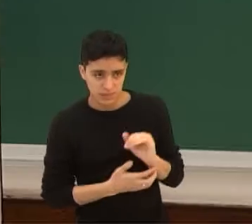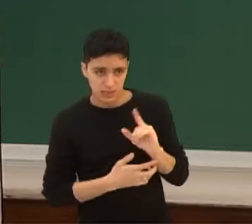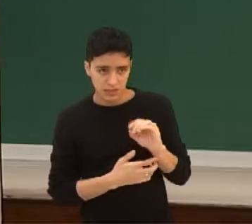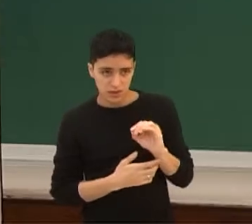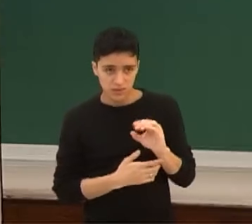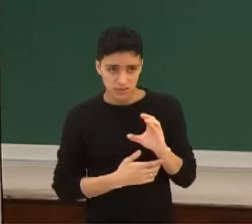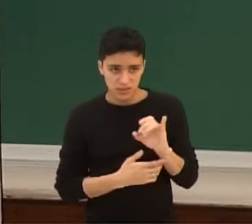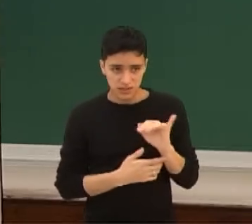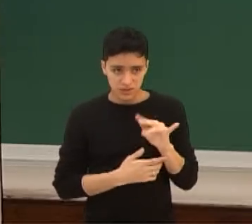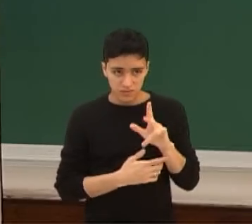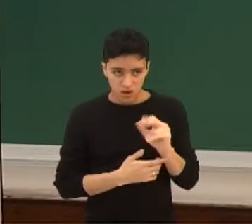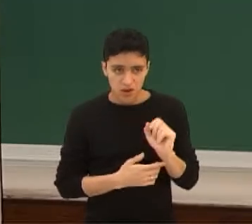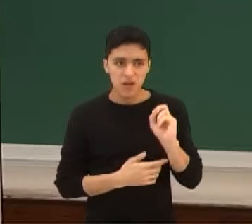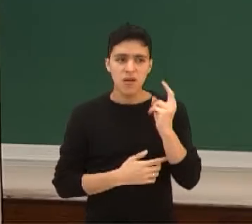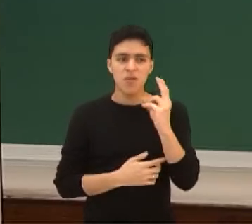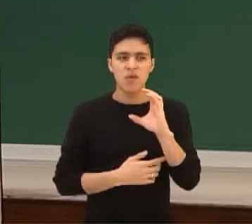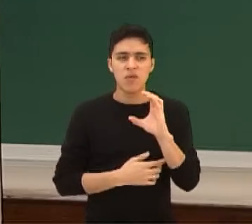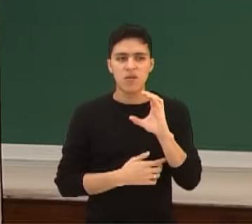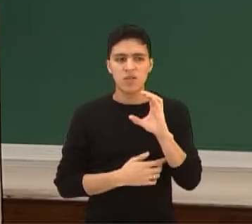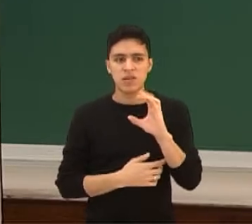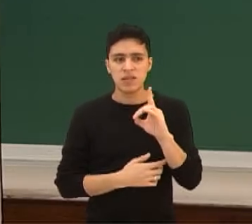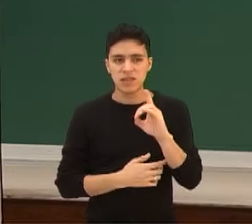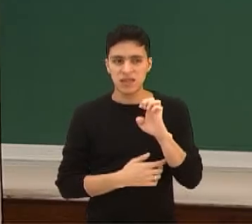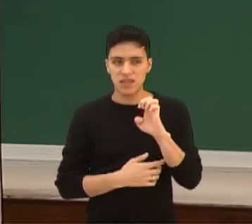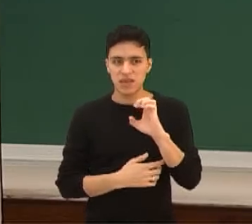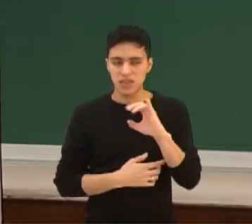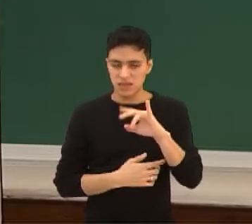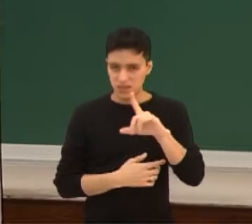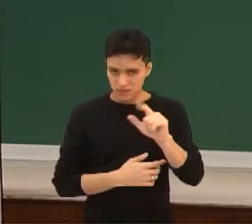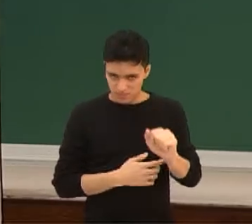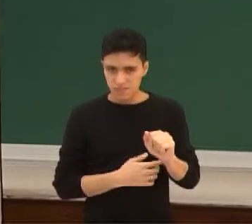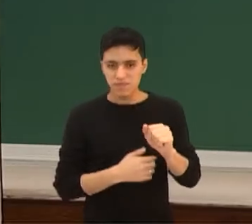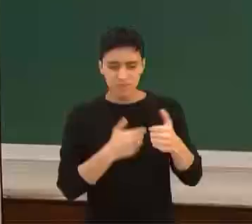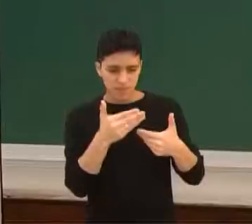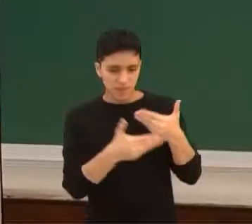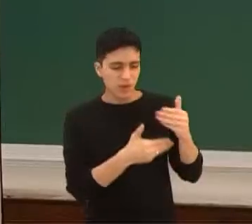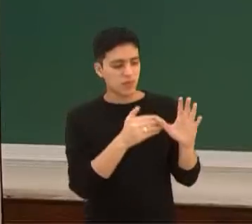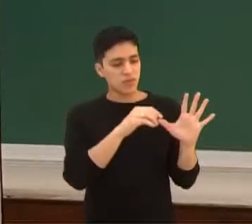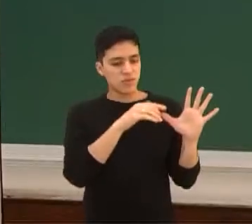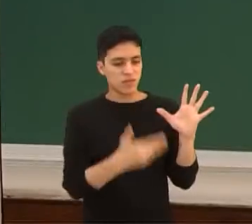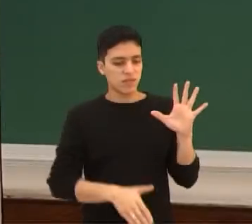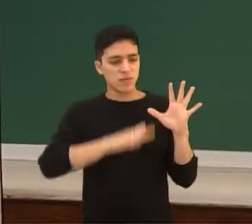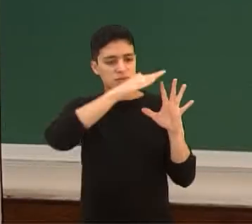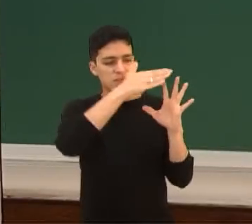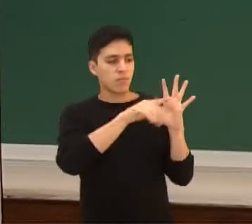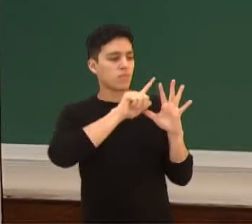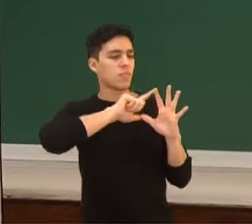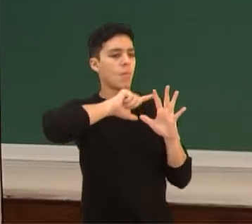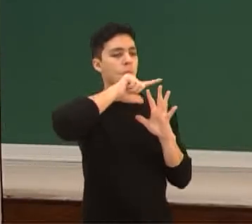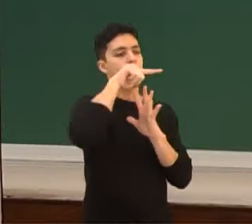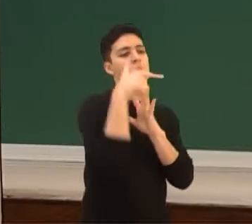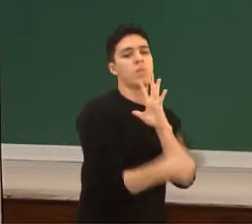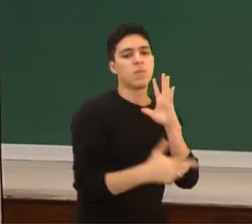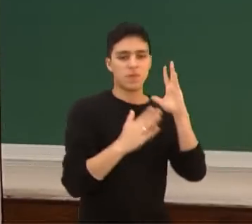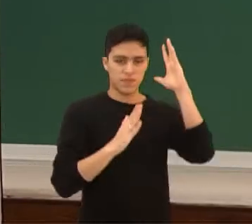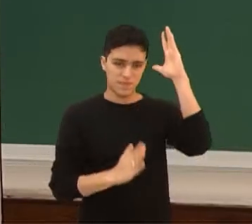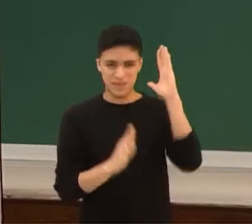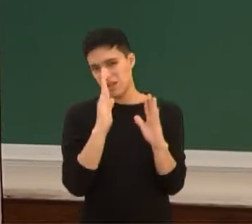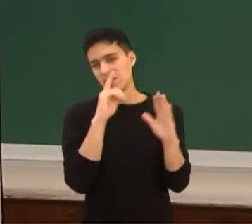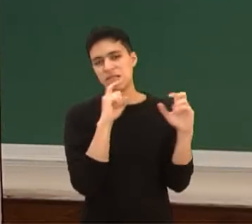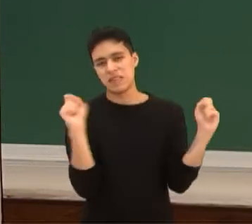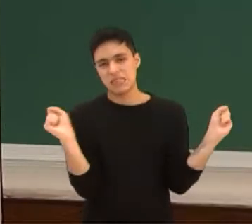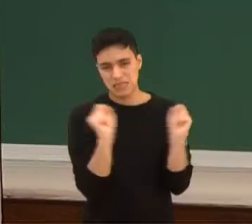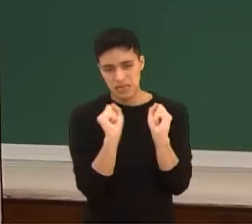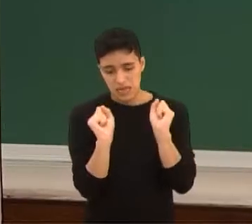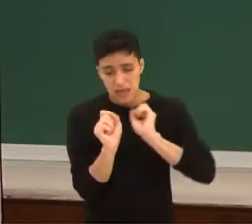ou decídua. Então, são conceitos relacionados a esse processo de perda de folhas, de ficarem secas durante o